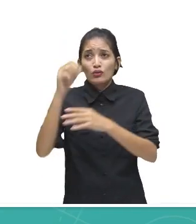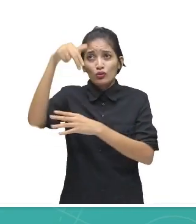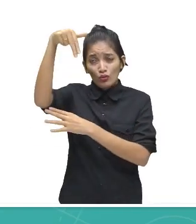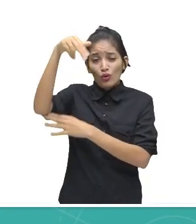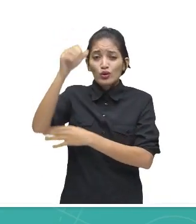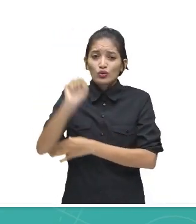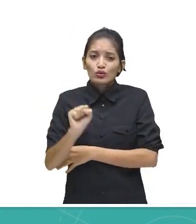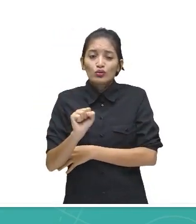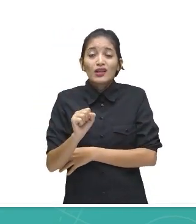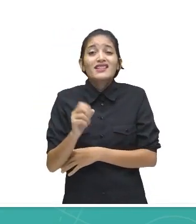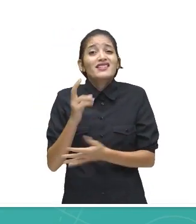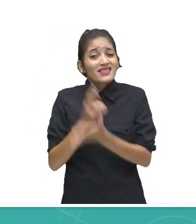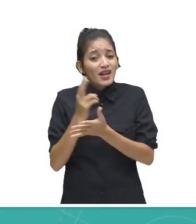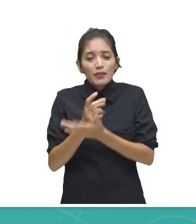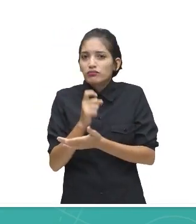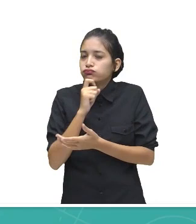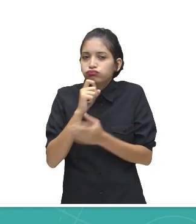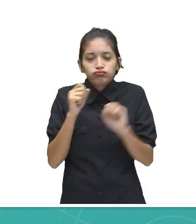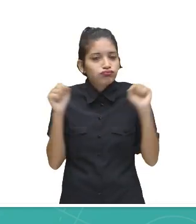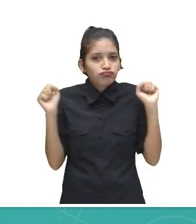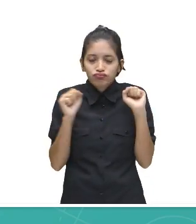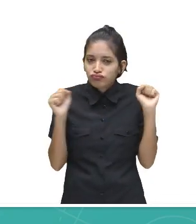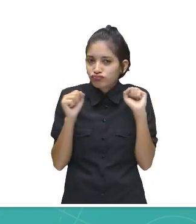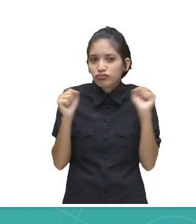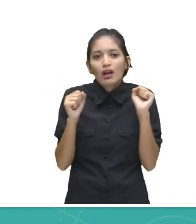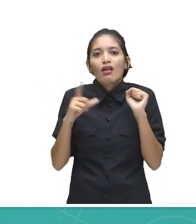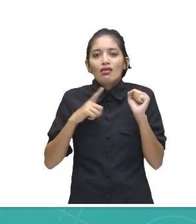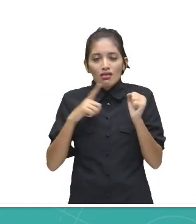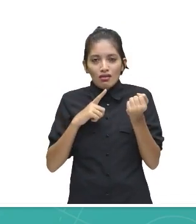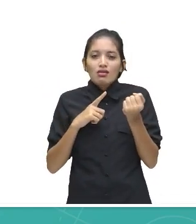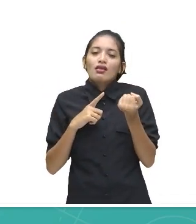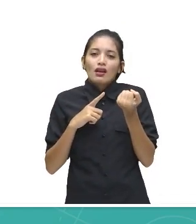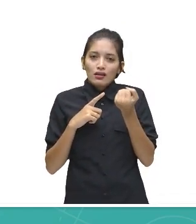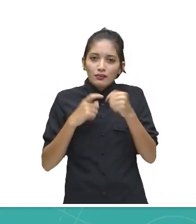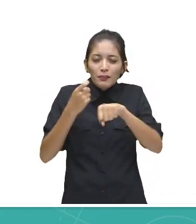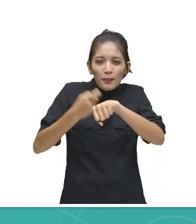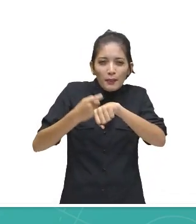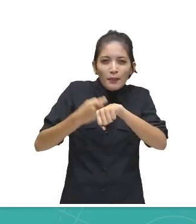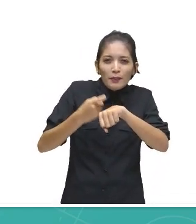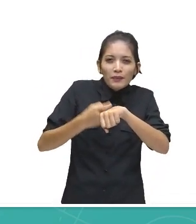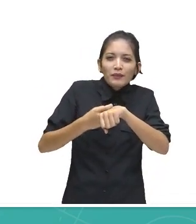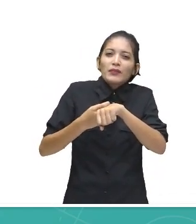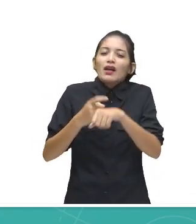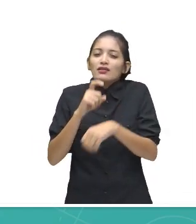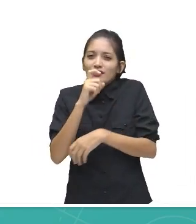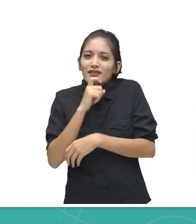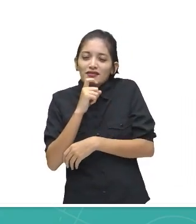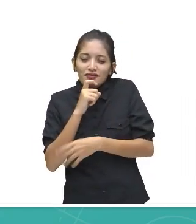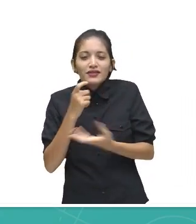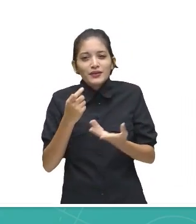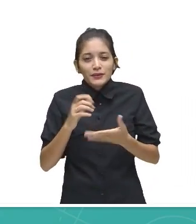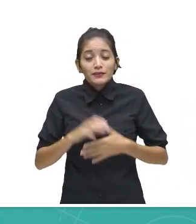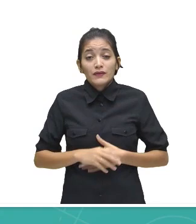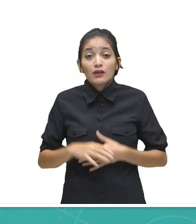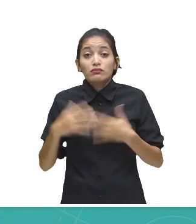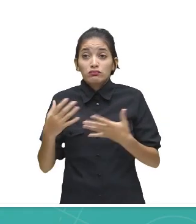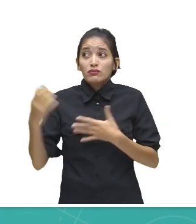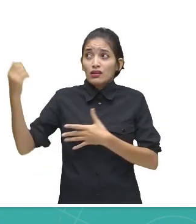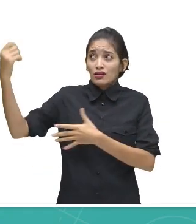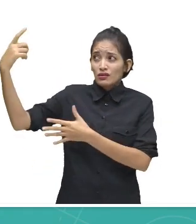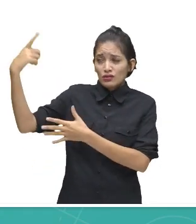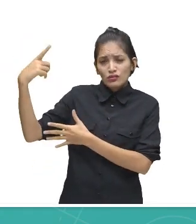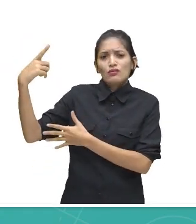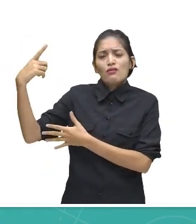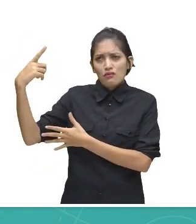sul, é muito frio, né? São nessas áreas onde tem um acúmulo de gelo muito grande. Então, quando a gente considera a energia do sol,